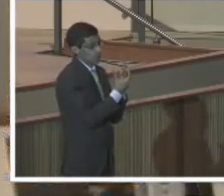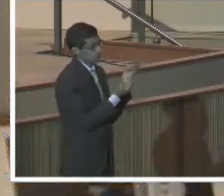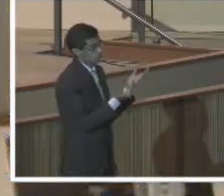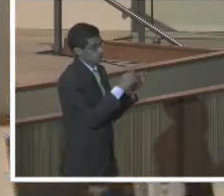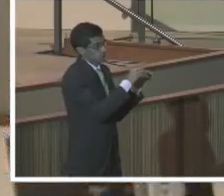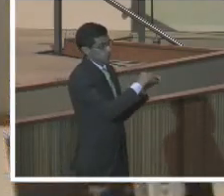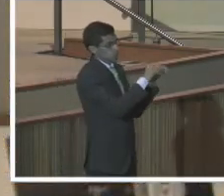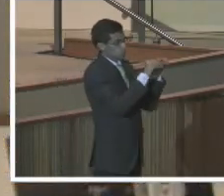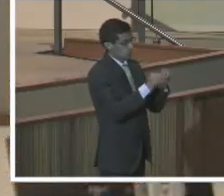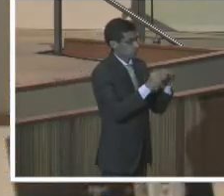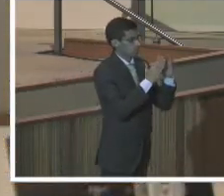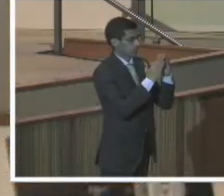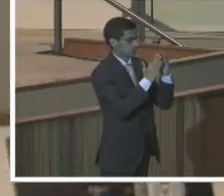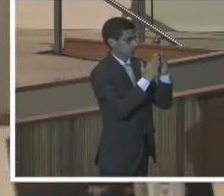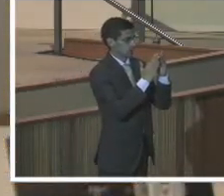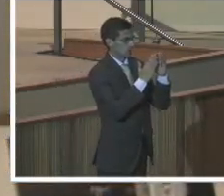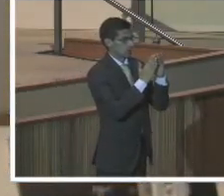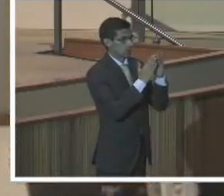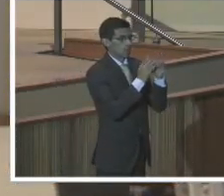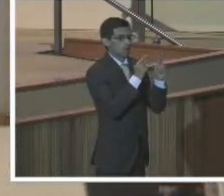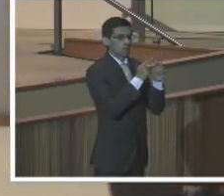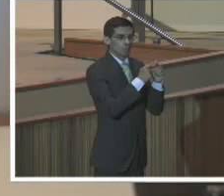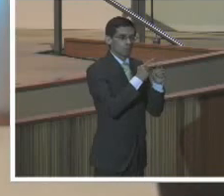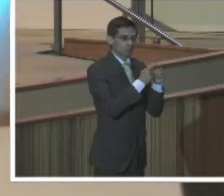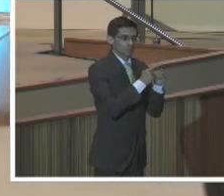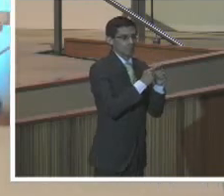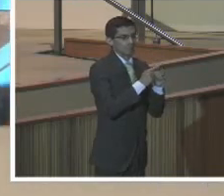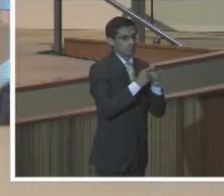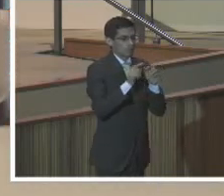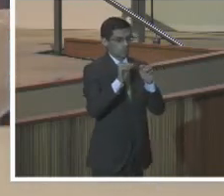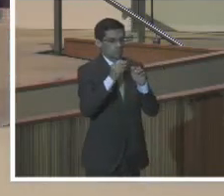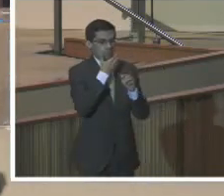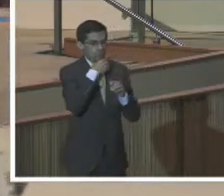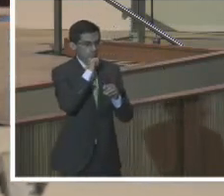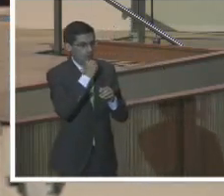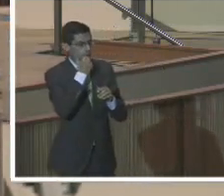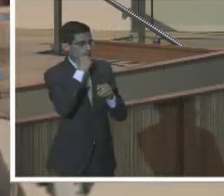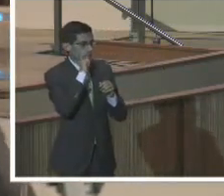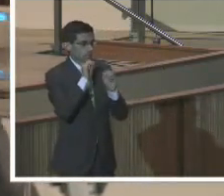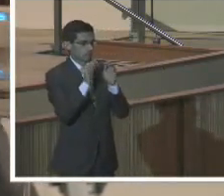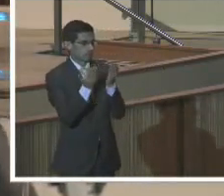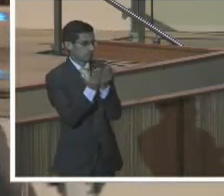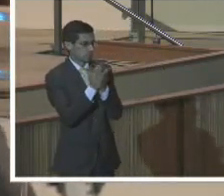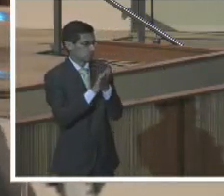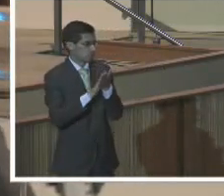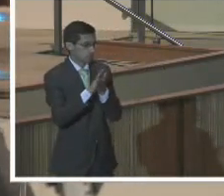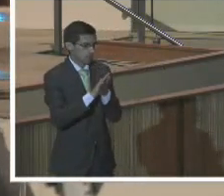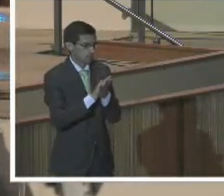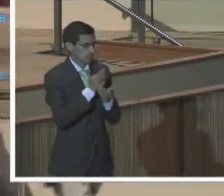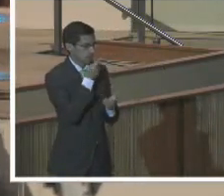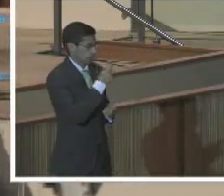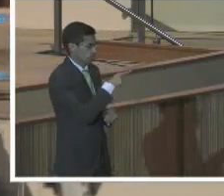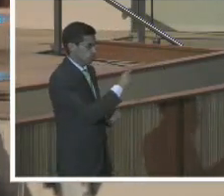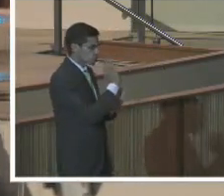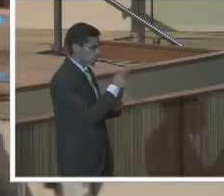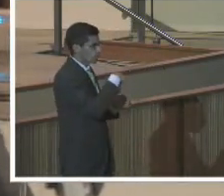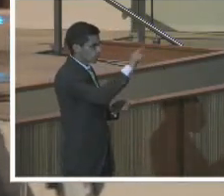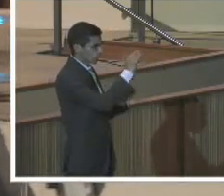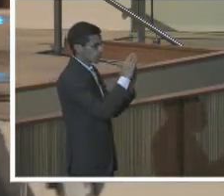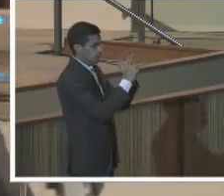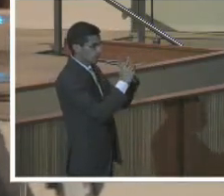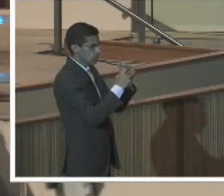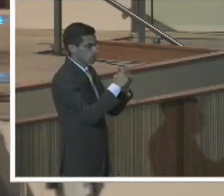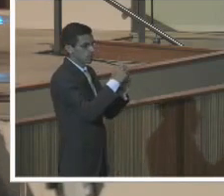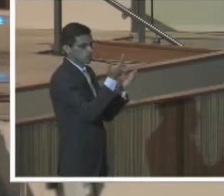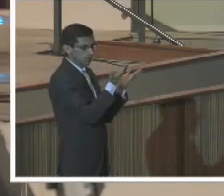na sexta-feira, porque os pais não crentes dizem assim: você já foi à igreja essa semana, para que